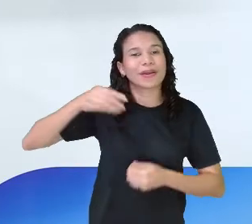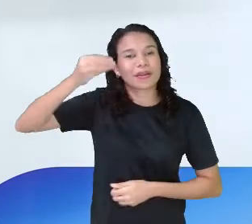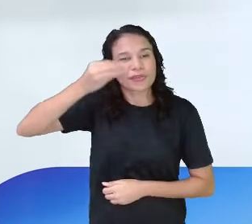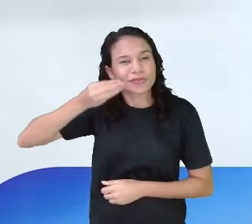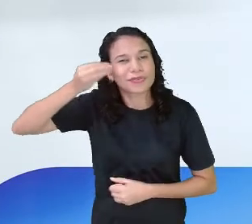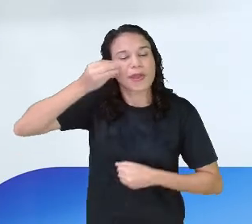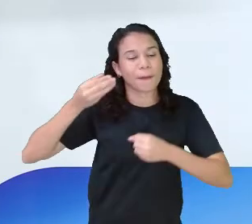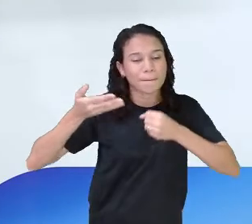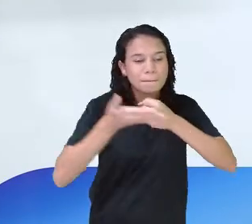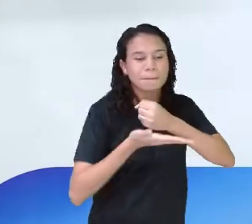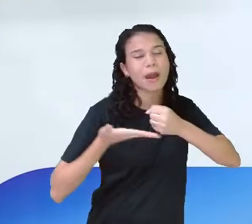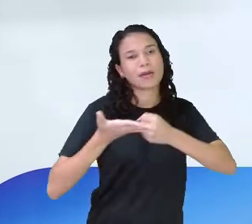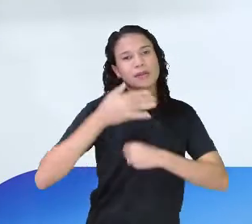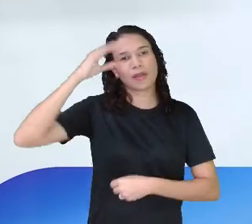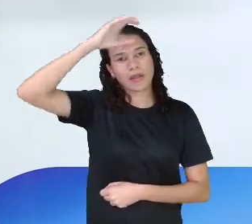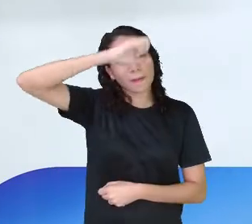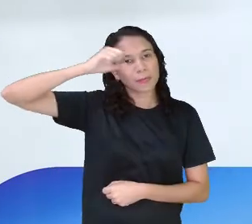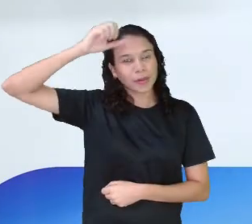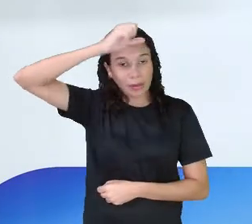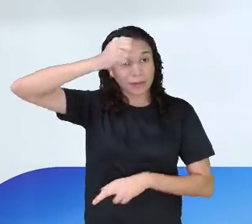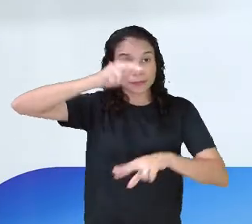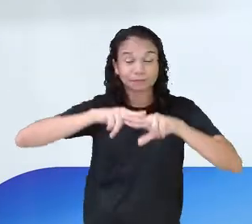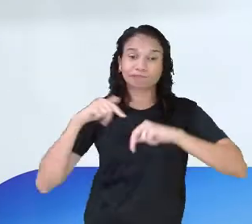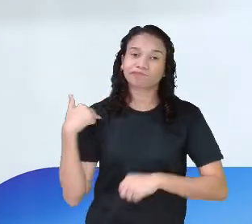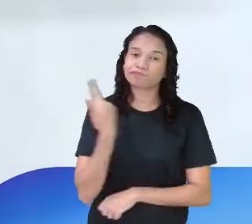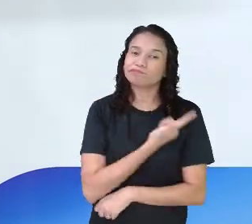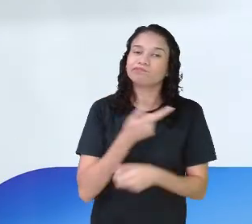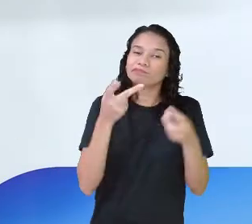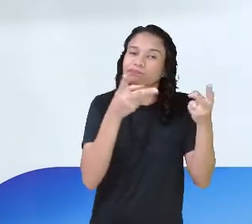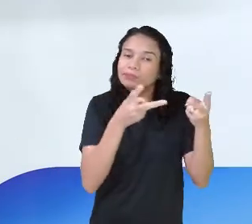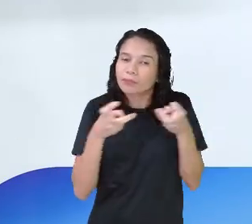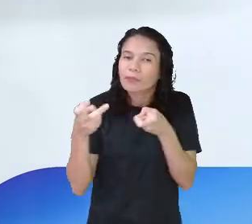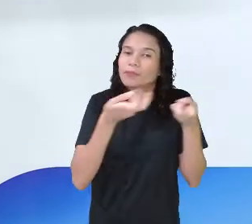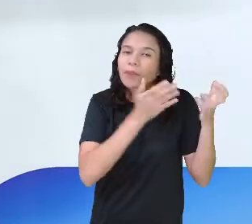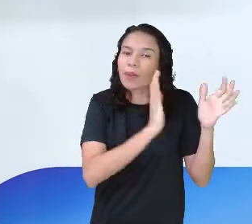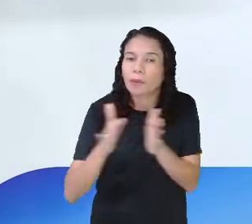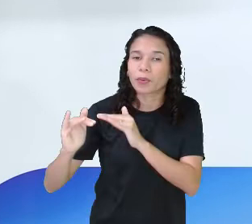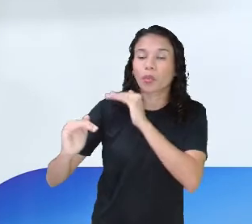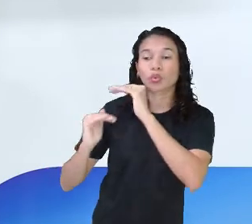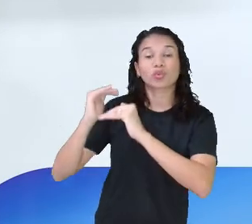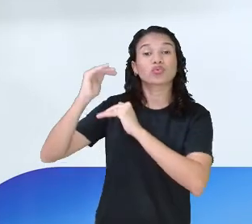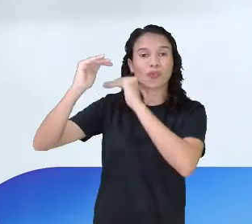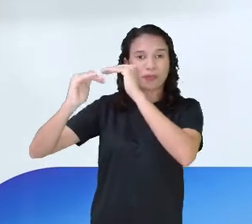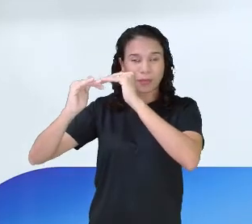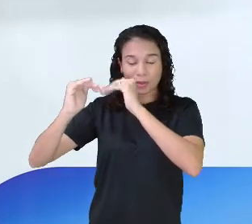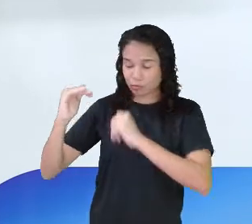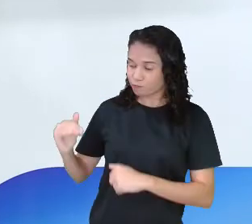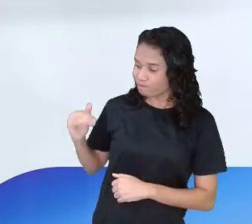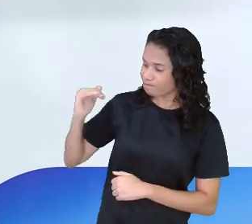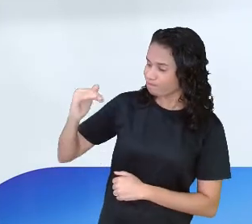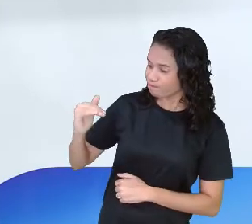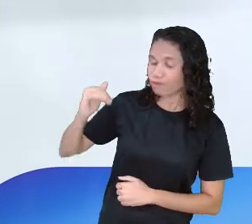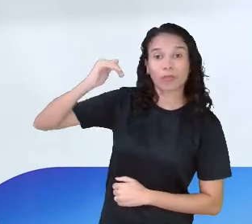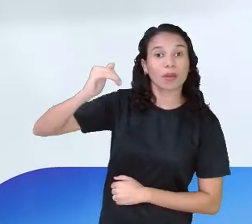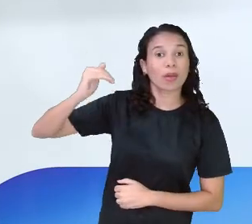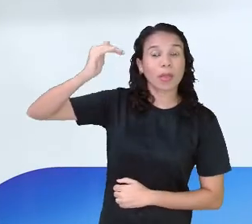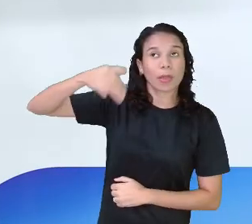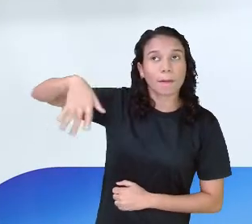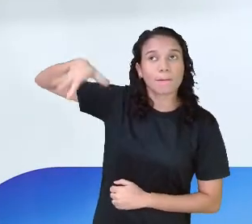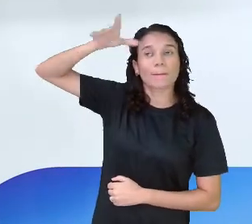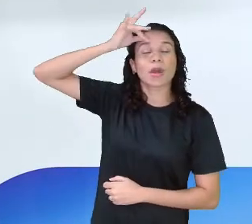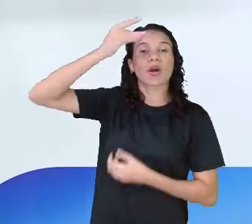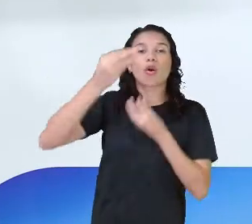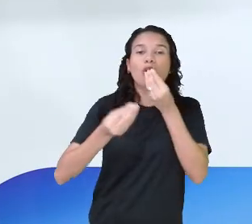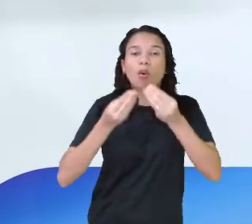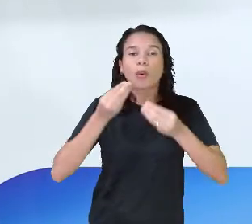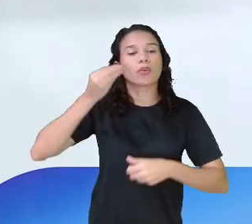experiências significativas. E aí a gente vai ver que nesse processo de desenvolvimento de Helen Keller, ela teve um processo